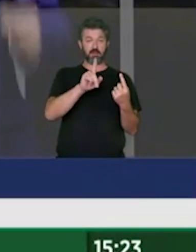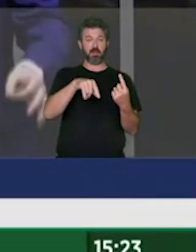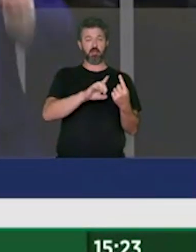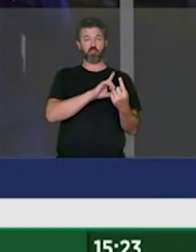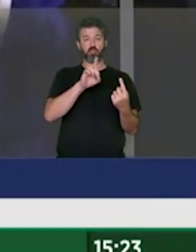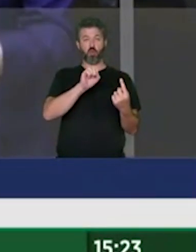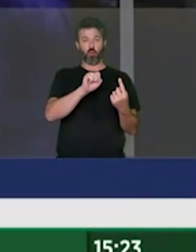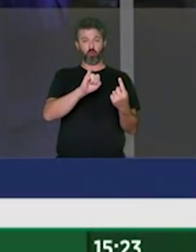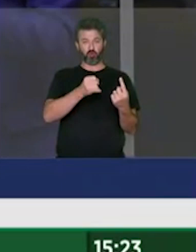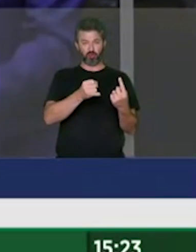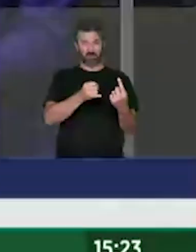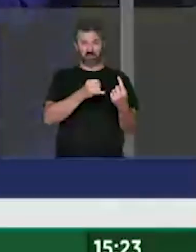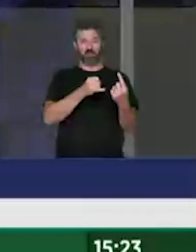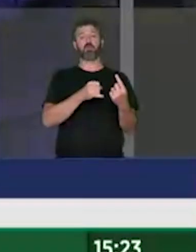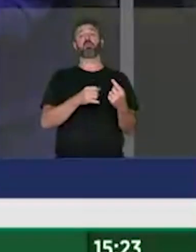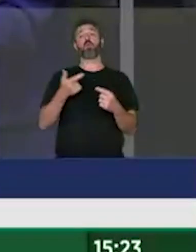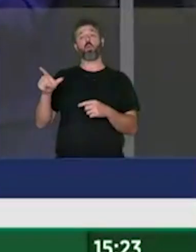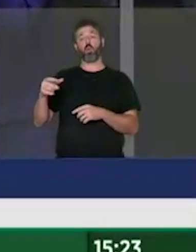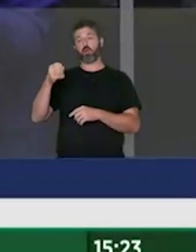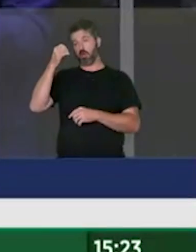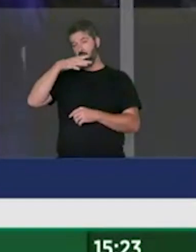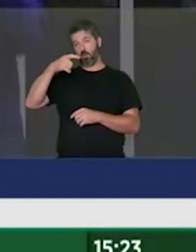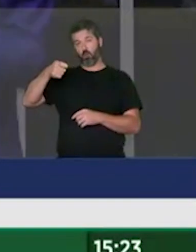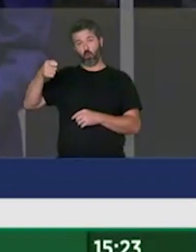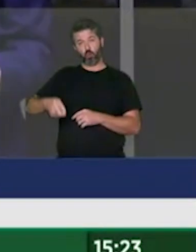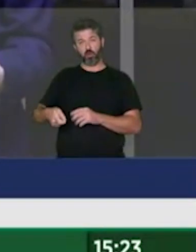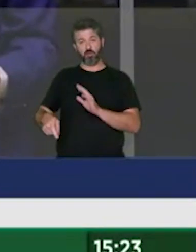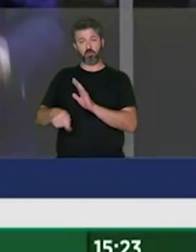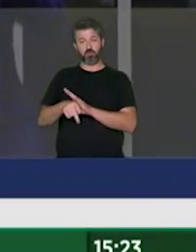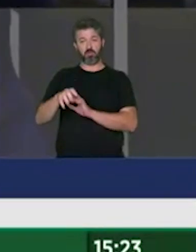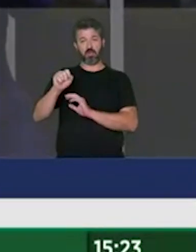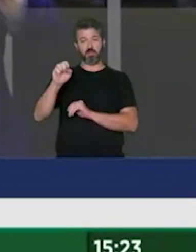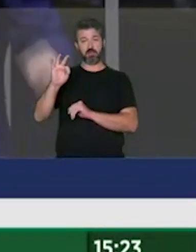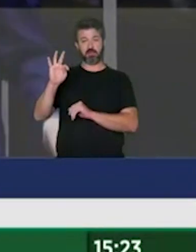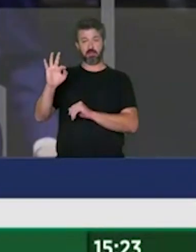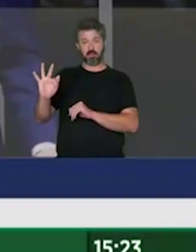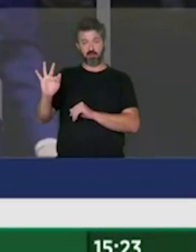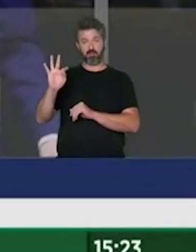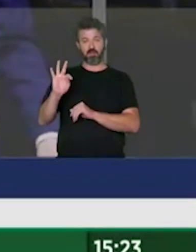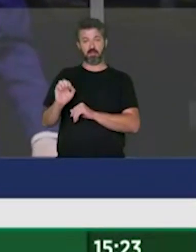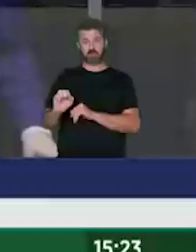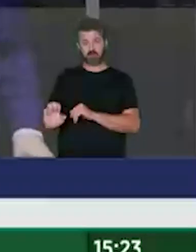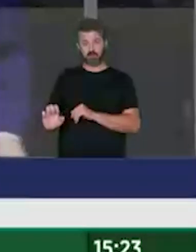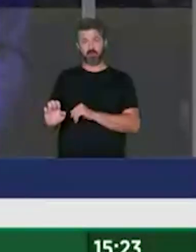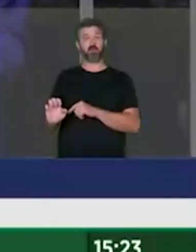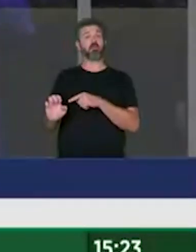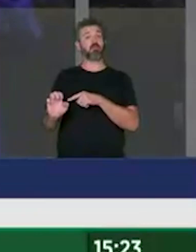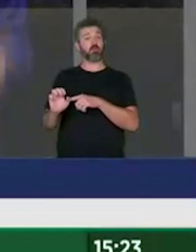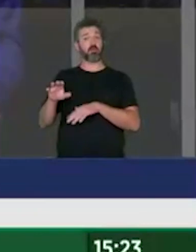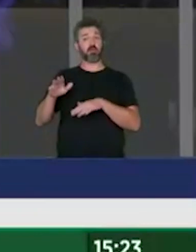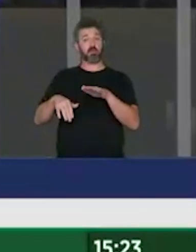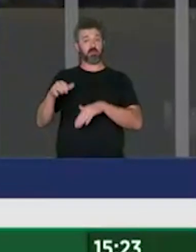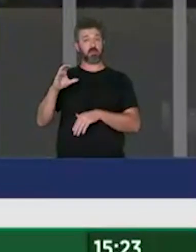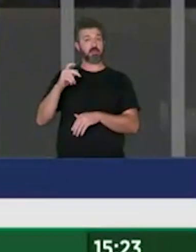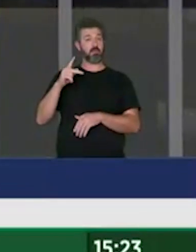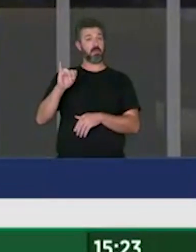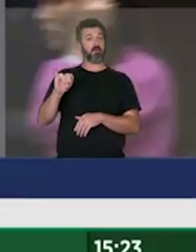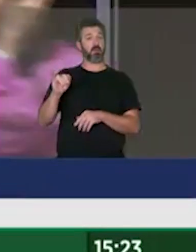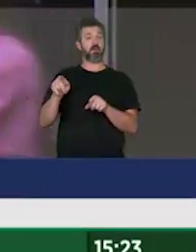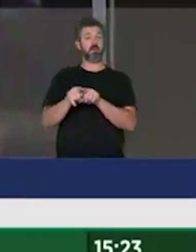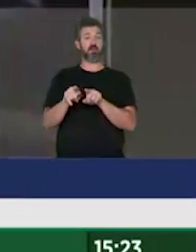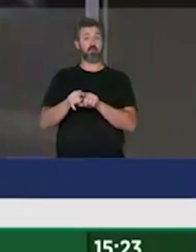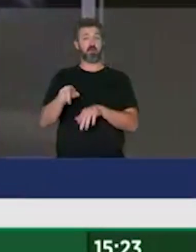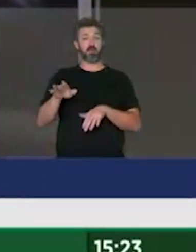a CPI do abuso de autoridade do Supremo Tribunal Federal e do TSE, que talvez também venha a ser uma CPMI com senadores e